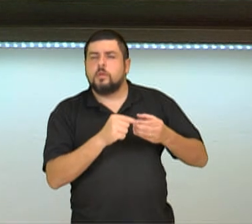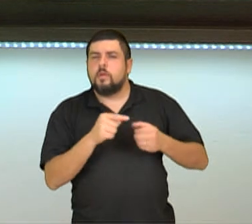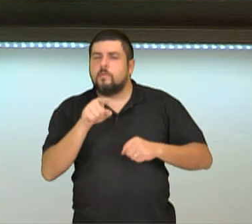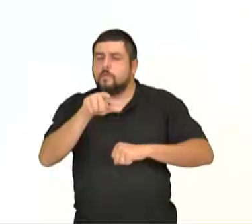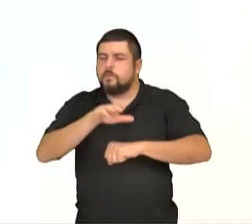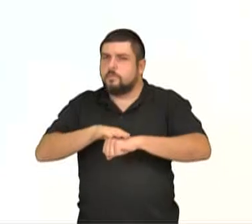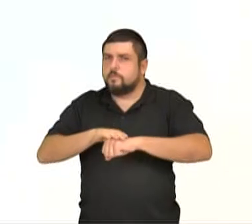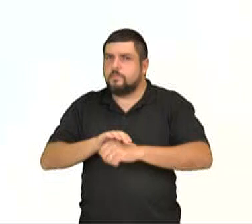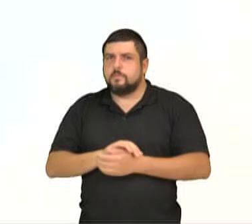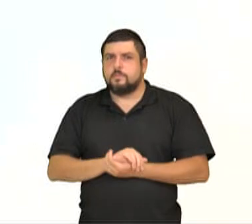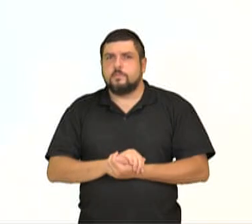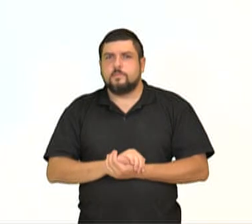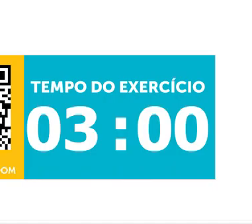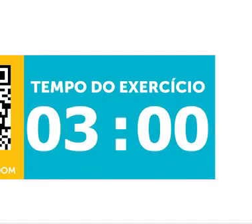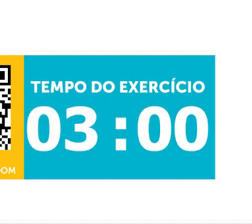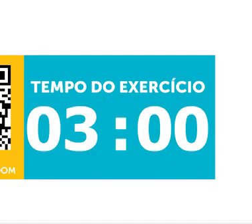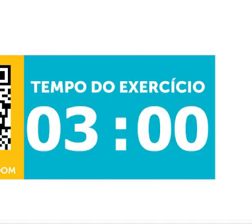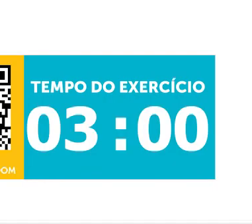com vocês.